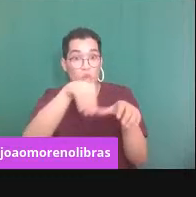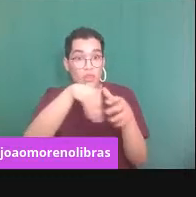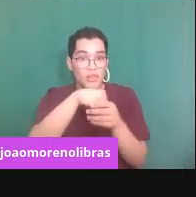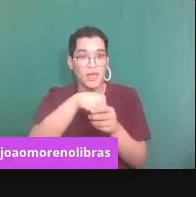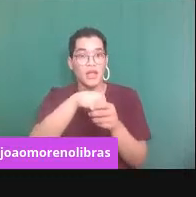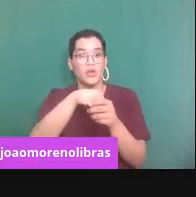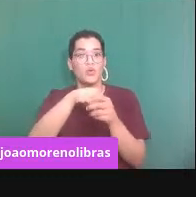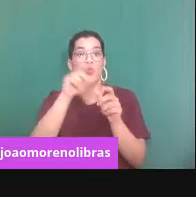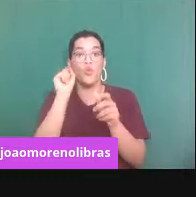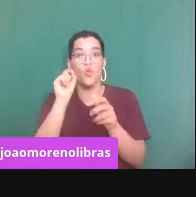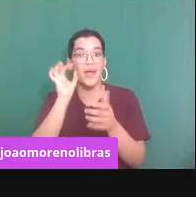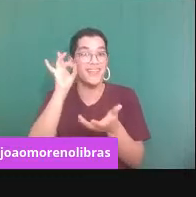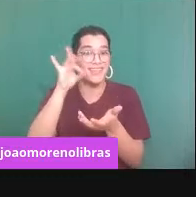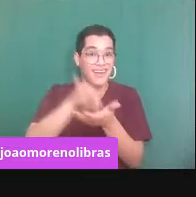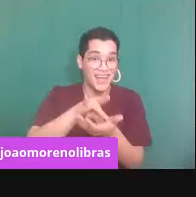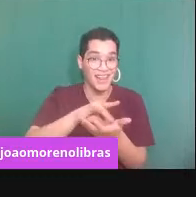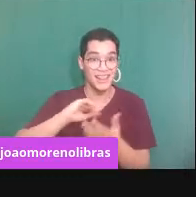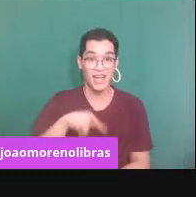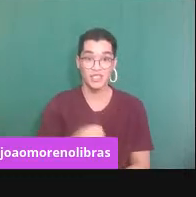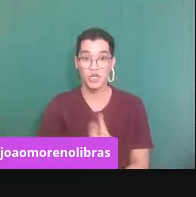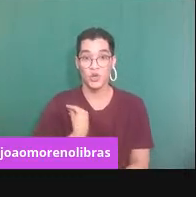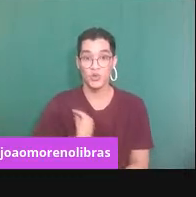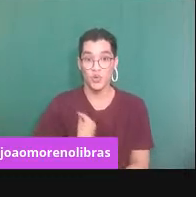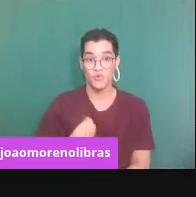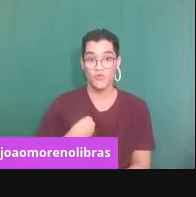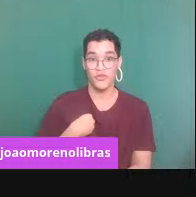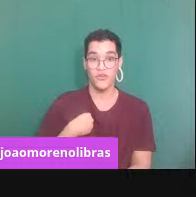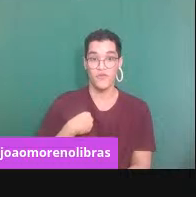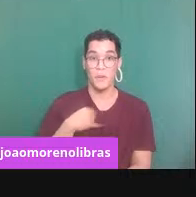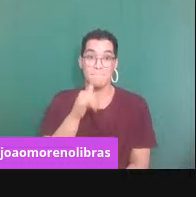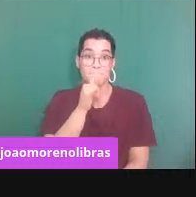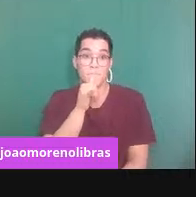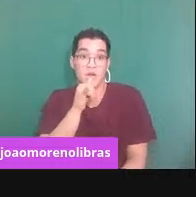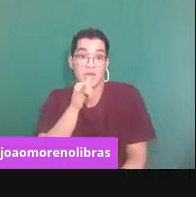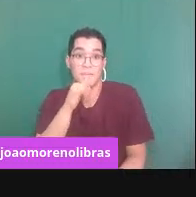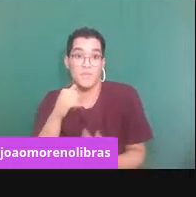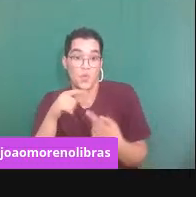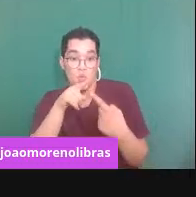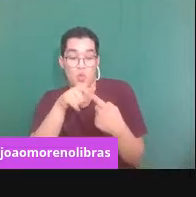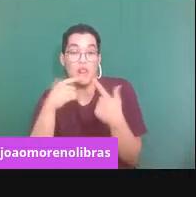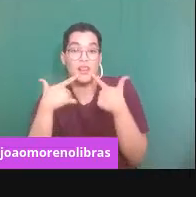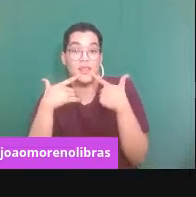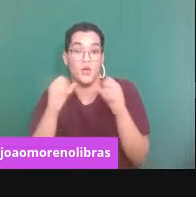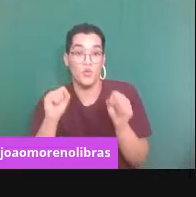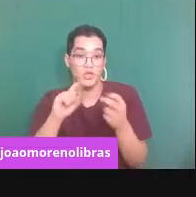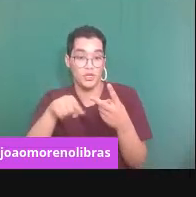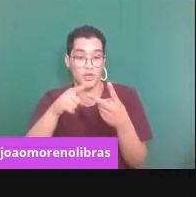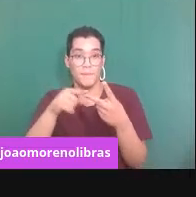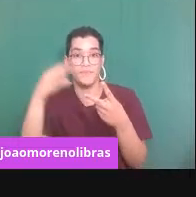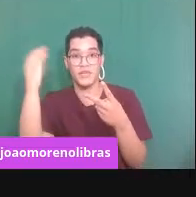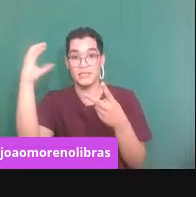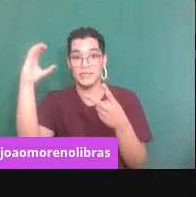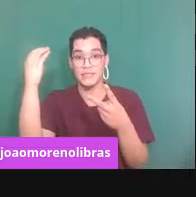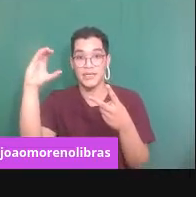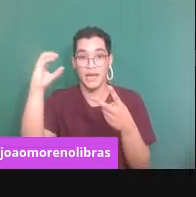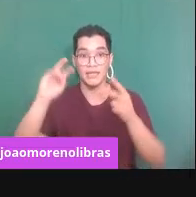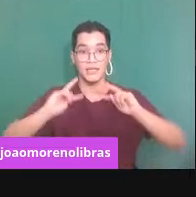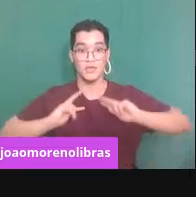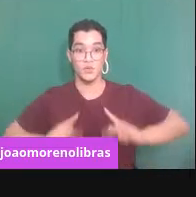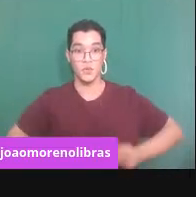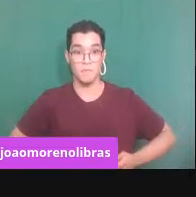de diferentes áreas da linguística e das ciências humanas impulsionam o estudo, os estudos em linguística